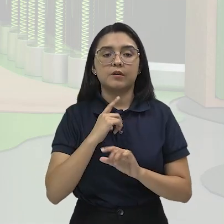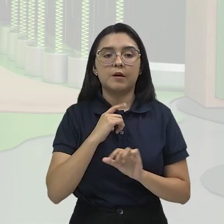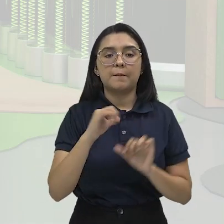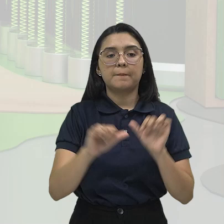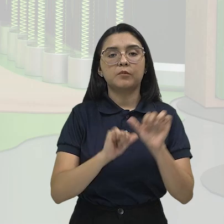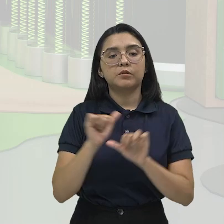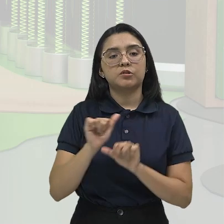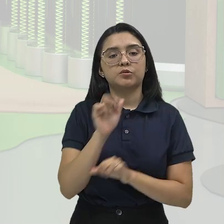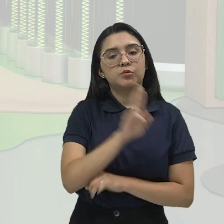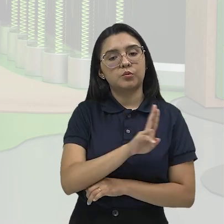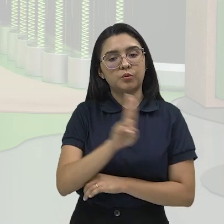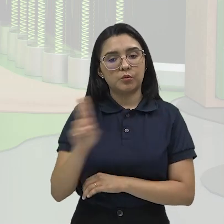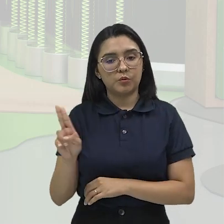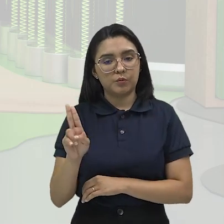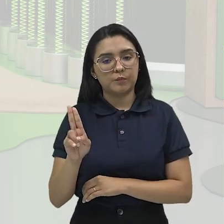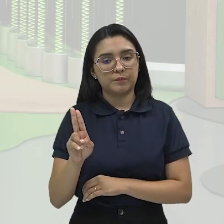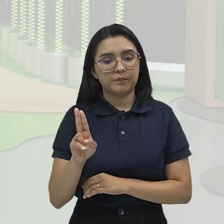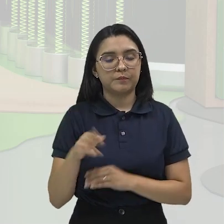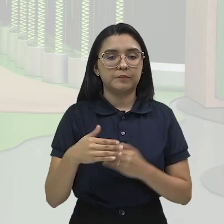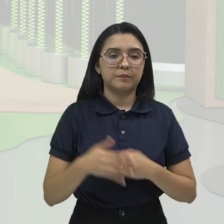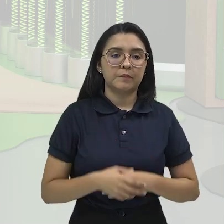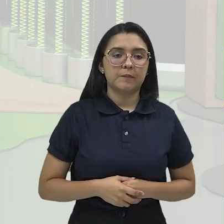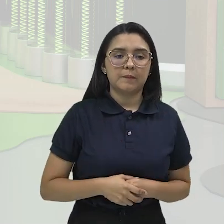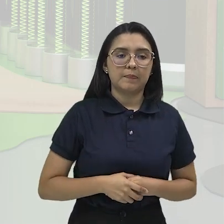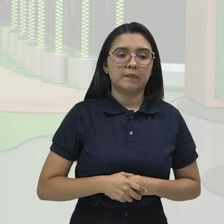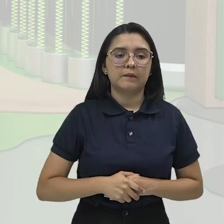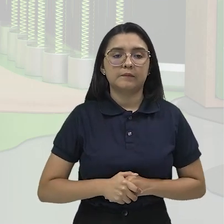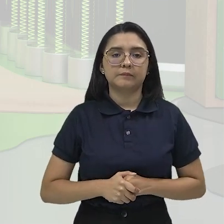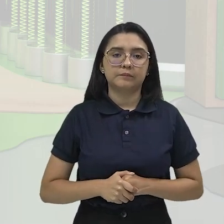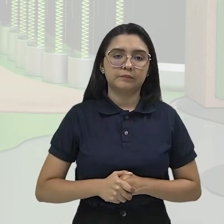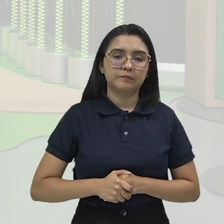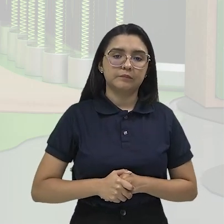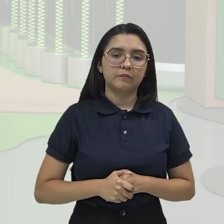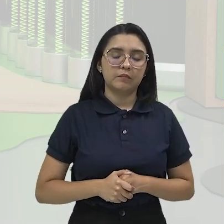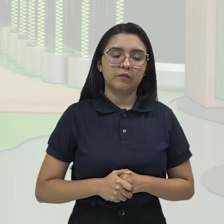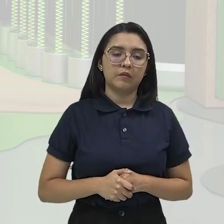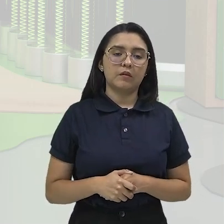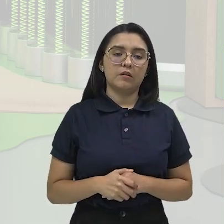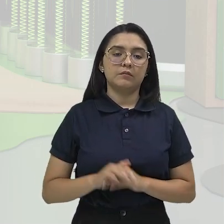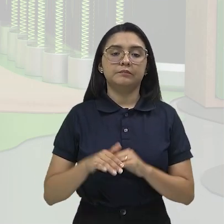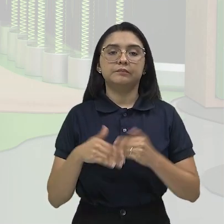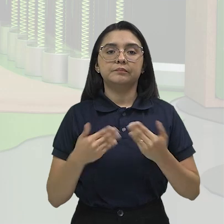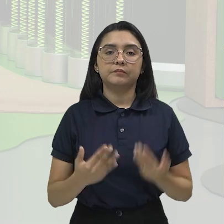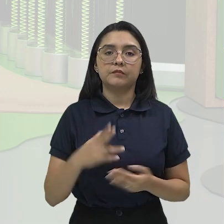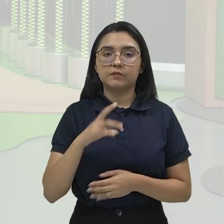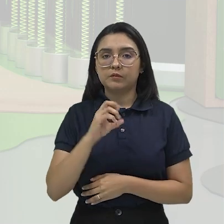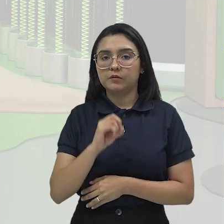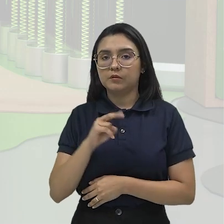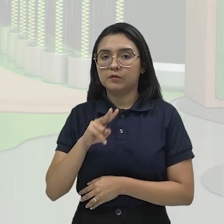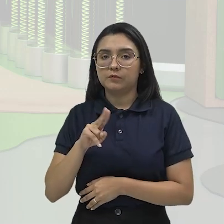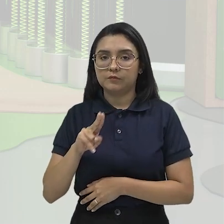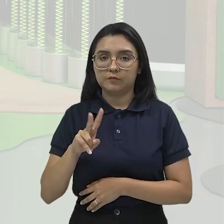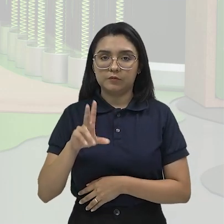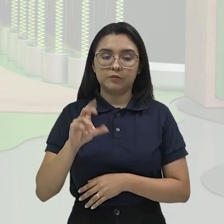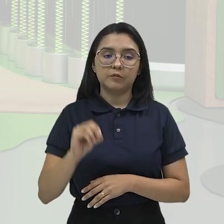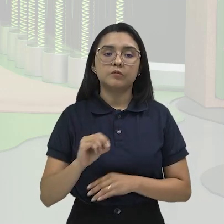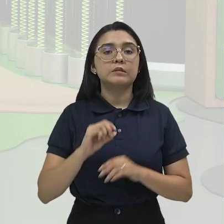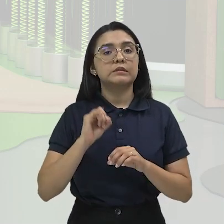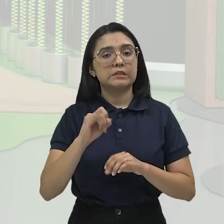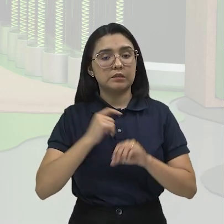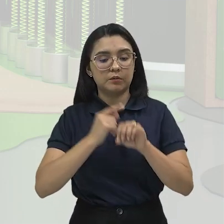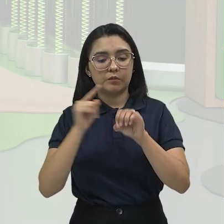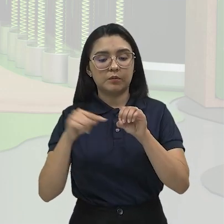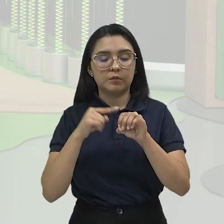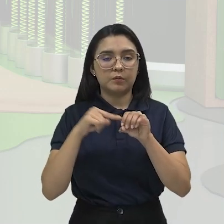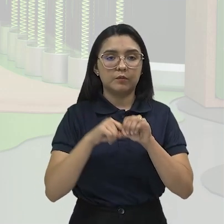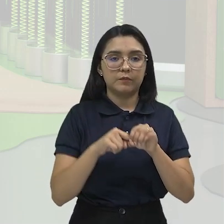dessa nomenclatura, né? Antes era apenas ovócito, agora se torna óvulo. E o óvulo, ele fecundado, vai dar origem